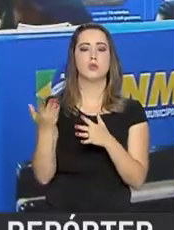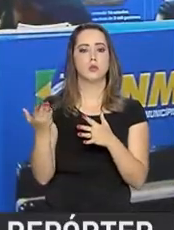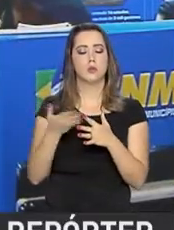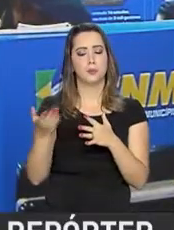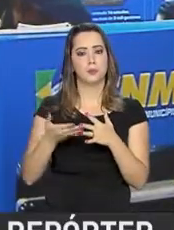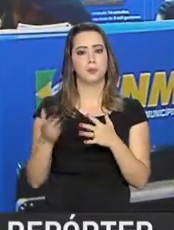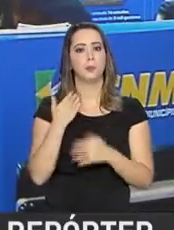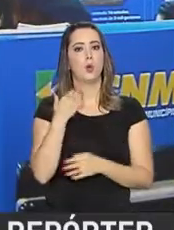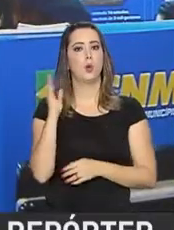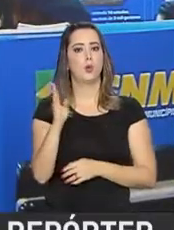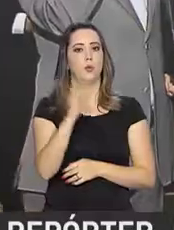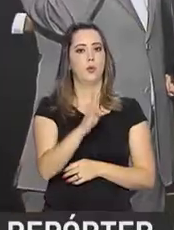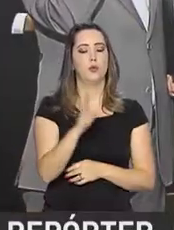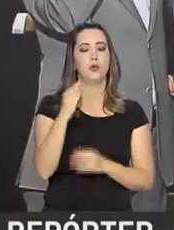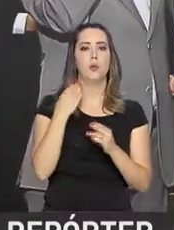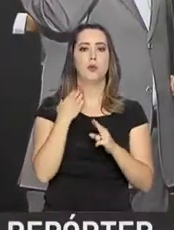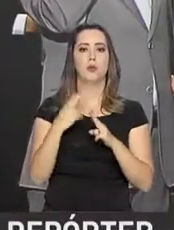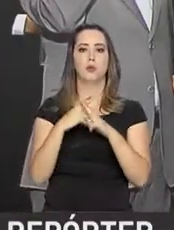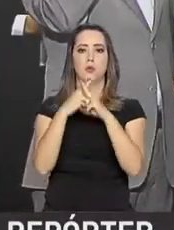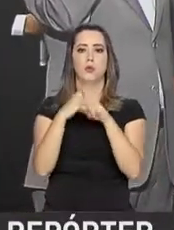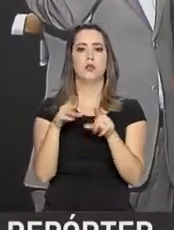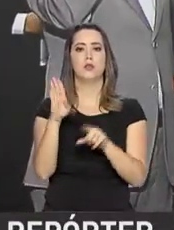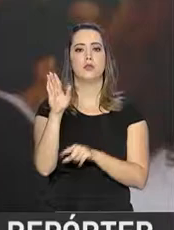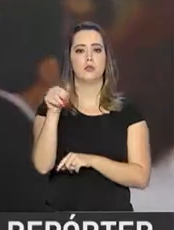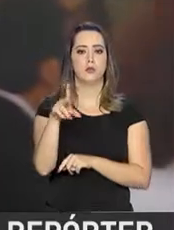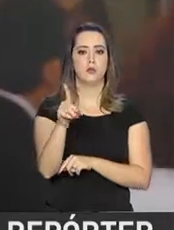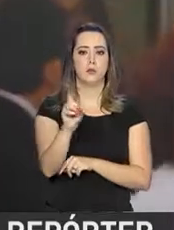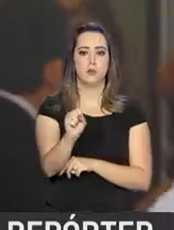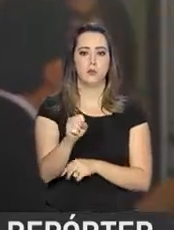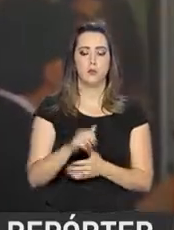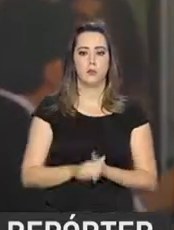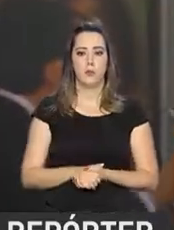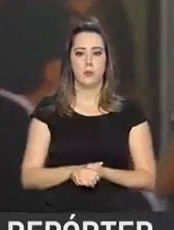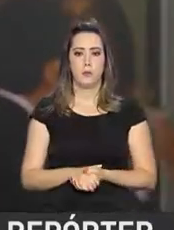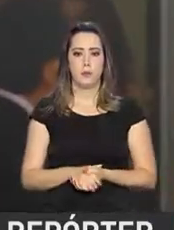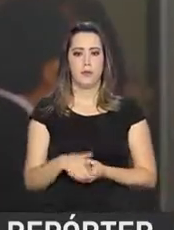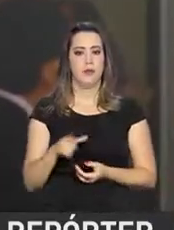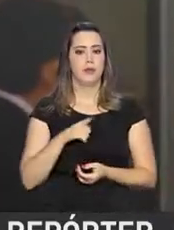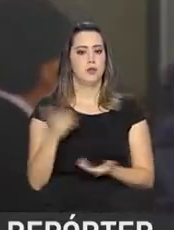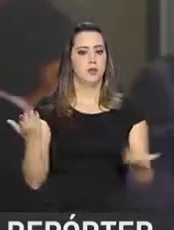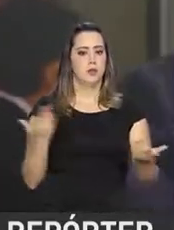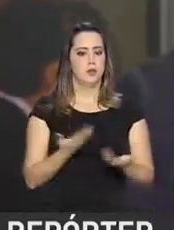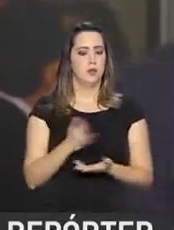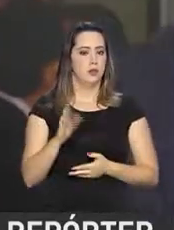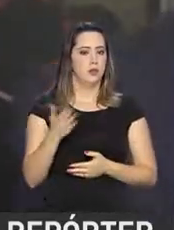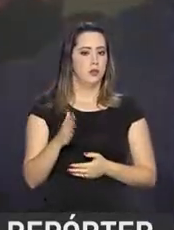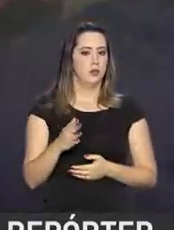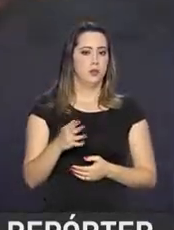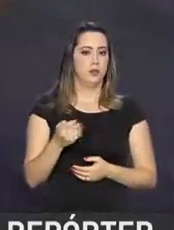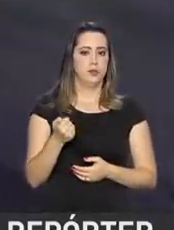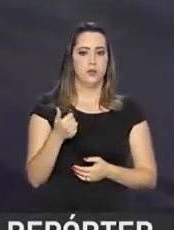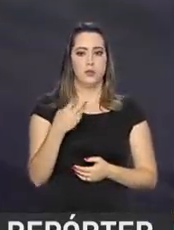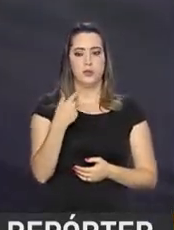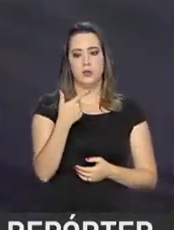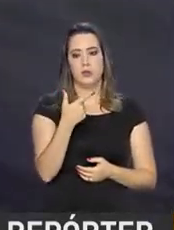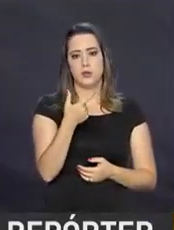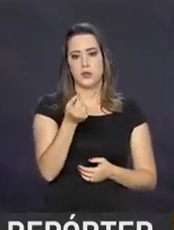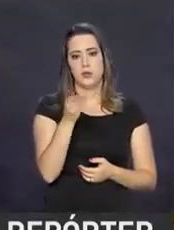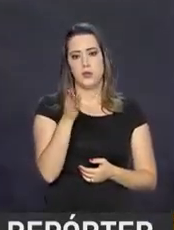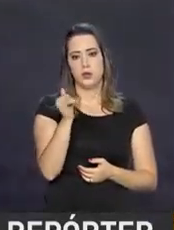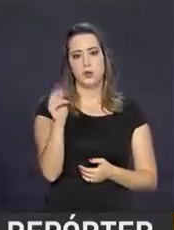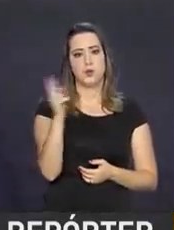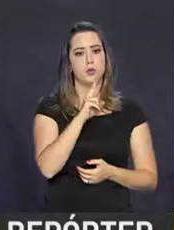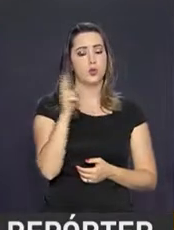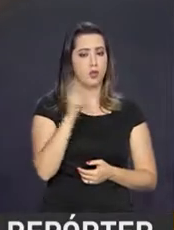Brasil, Caixa Econômica e do BNDES. Nós temos em caixa hoje mais ou menos quase 20 bilhões de recursos,